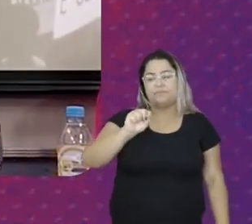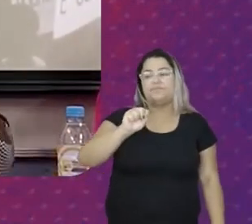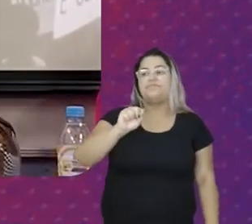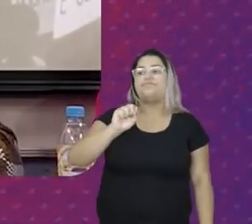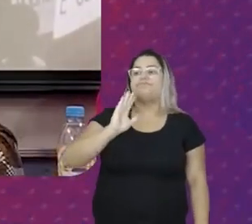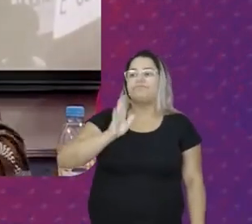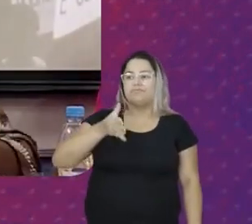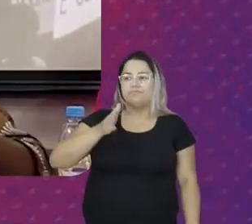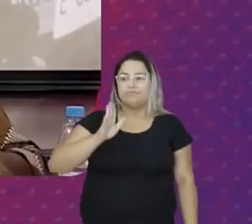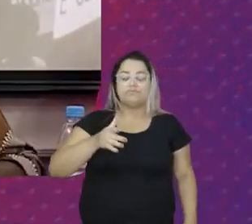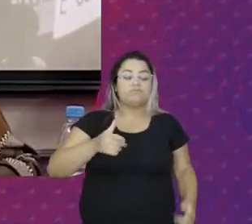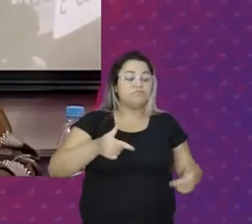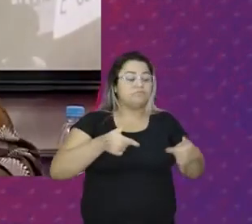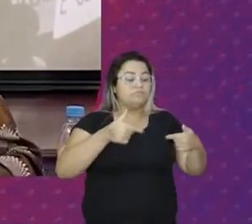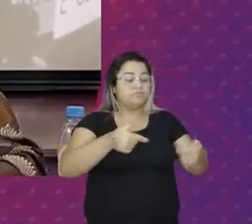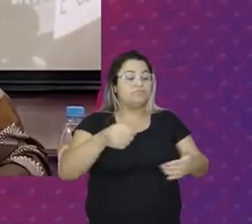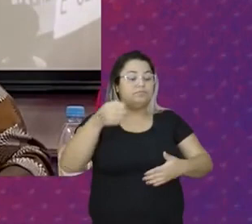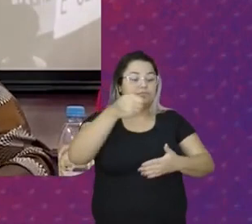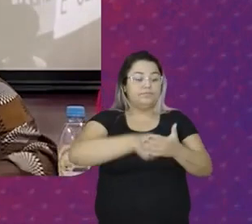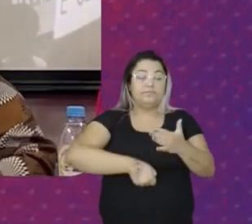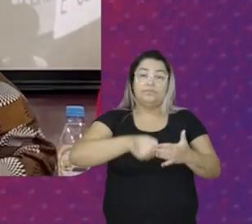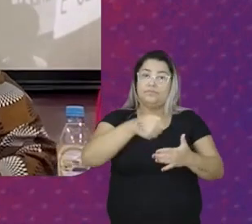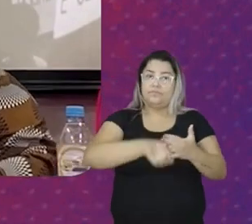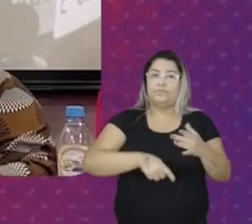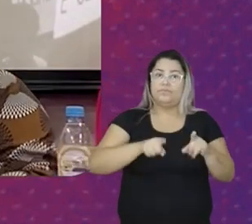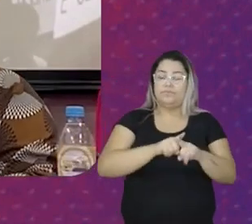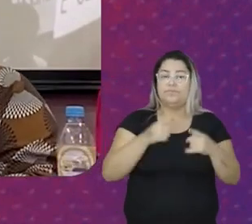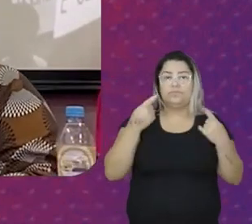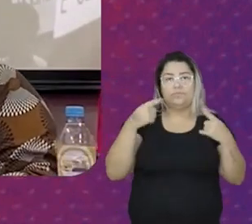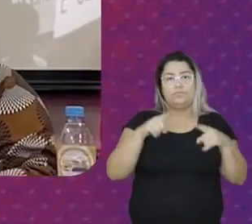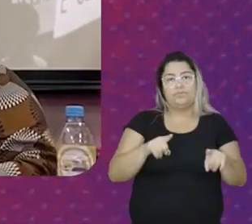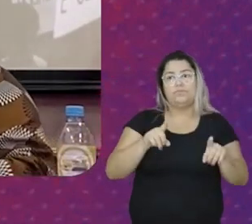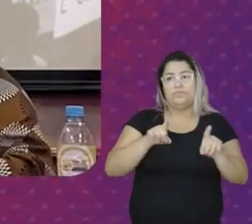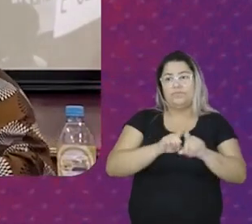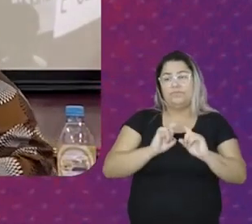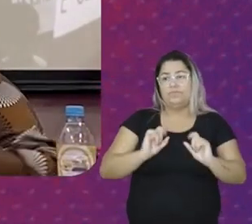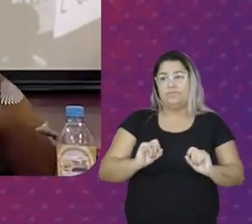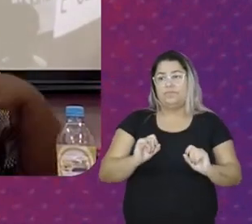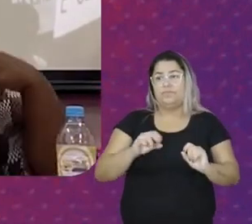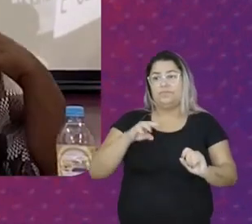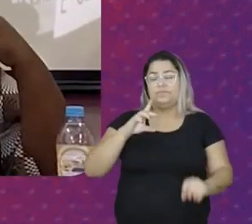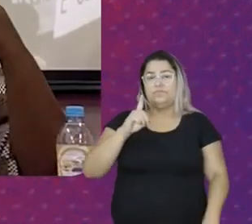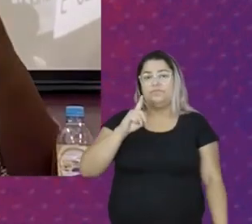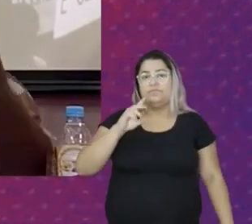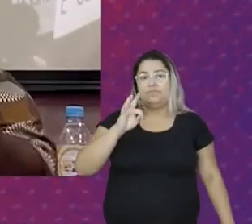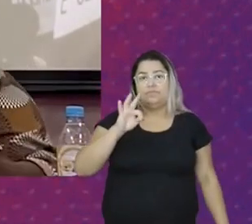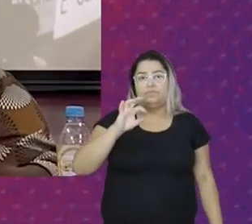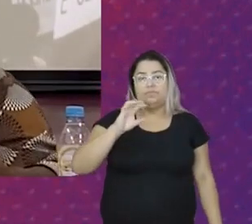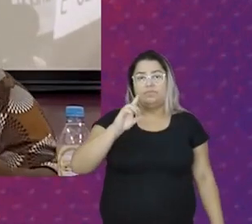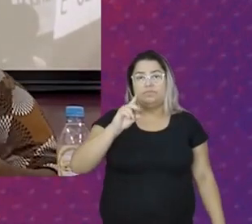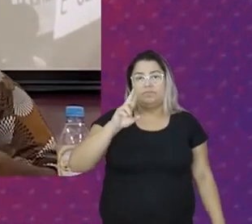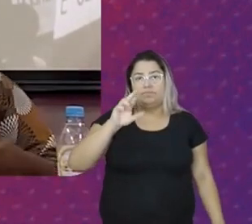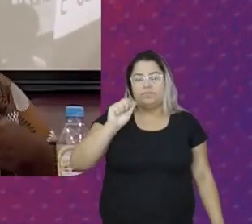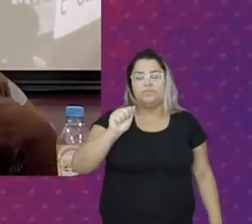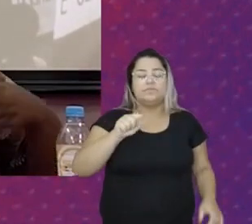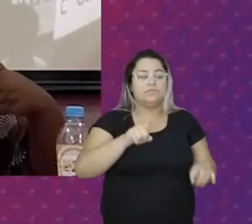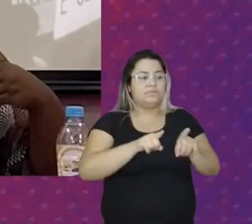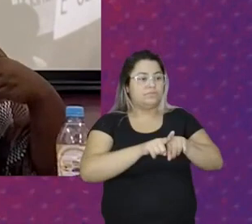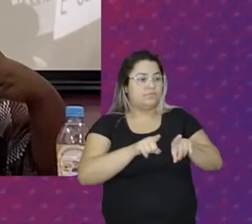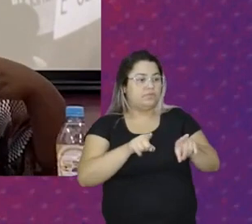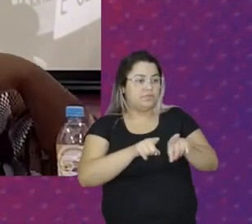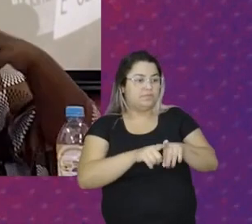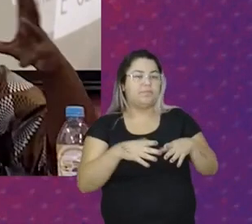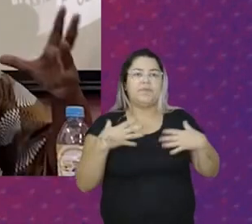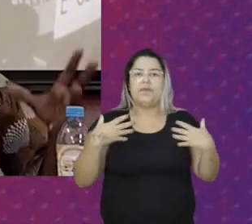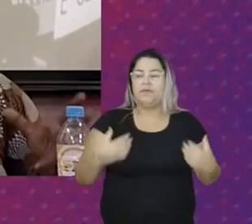aí já nas lutas contra a ditadura militar, na organização, na luta pela anistia, nós